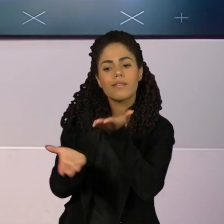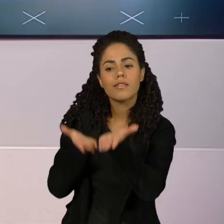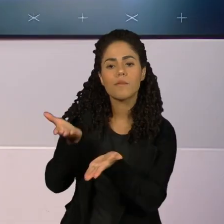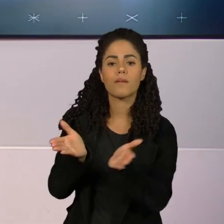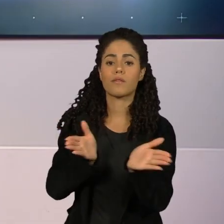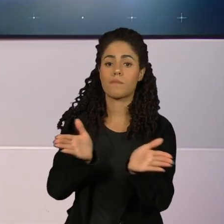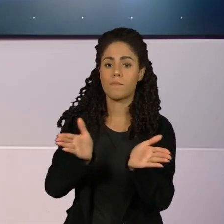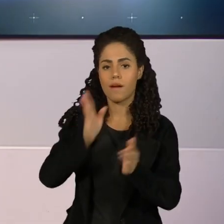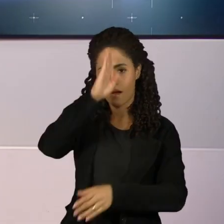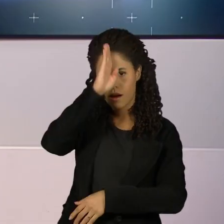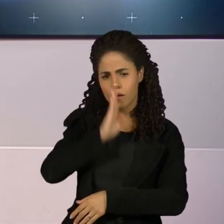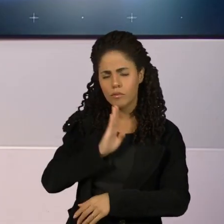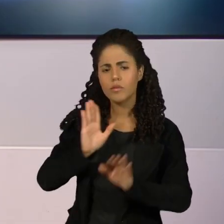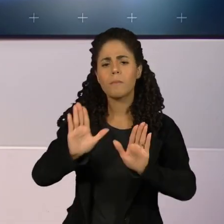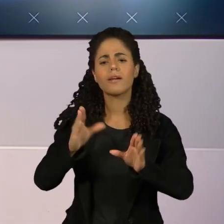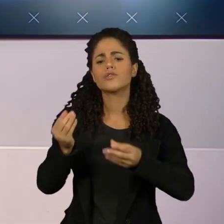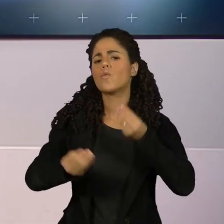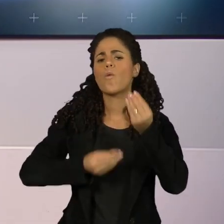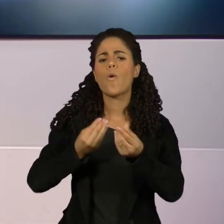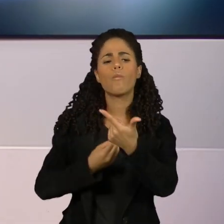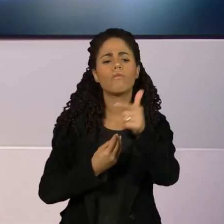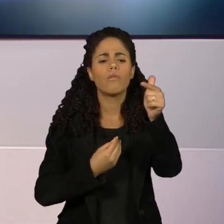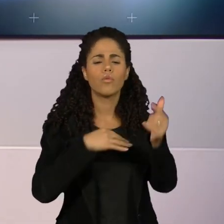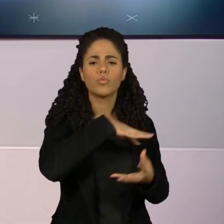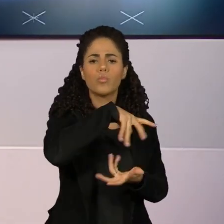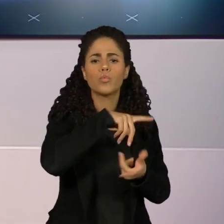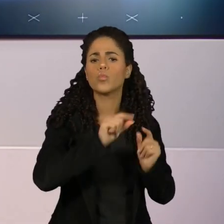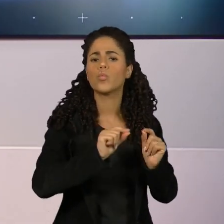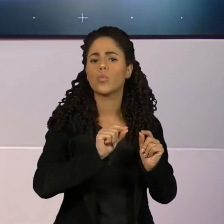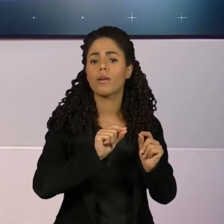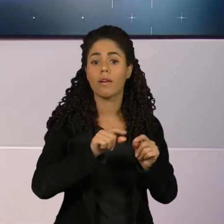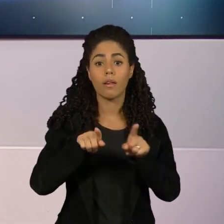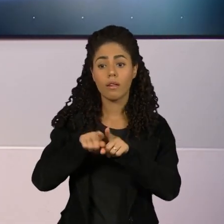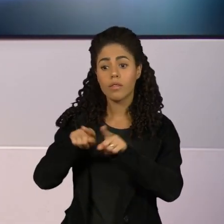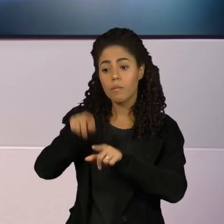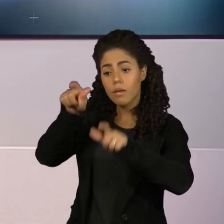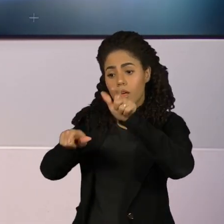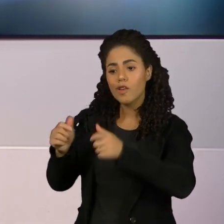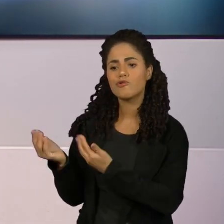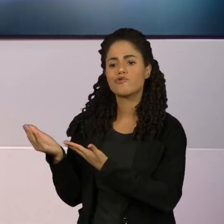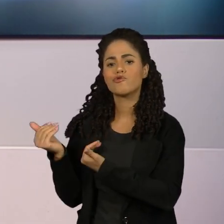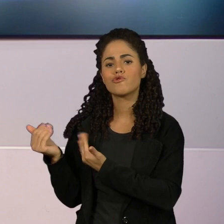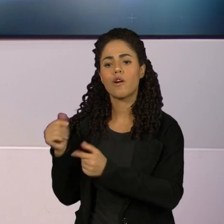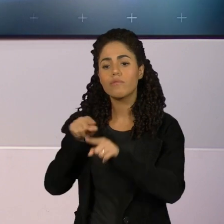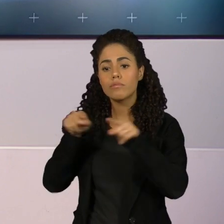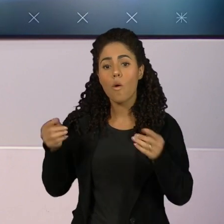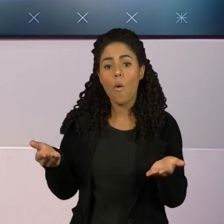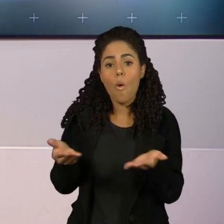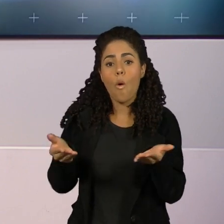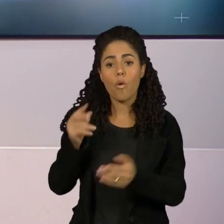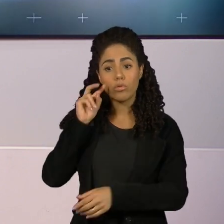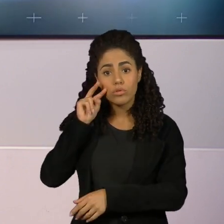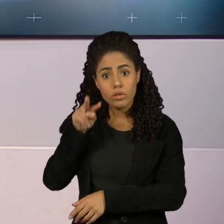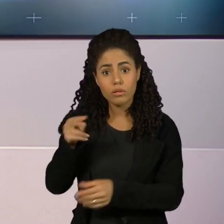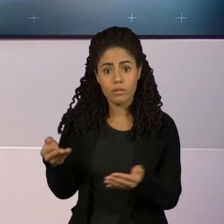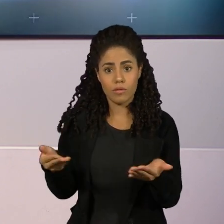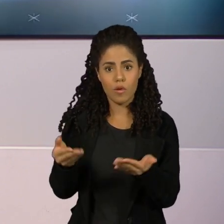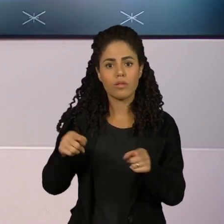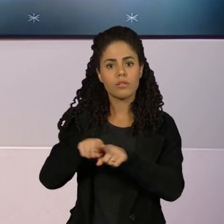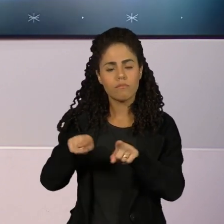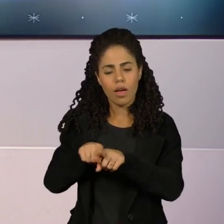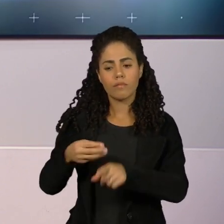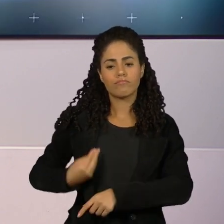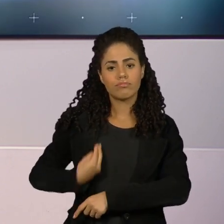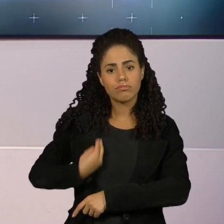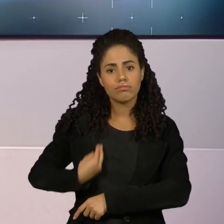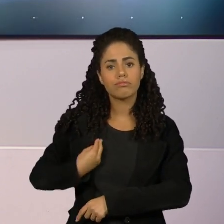gratuito no Brasil, mas o que acontece no restante do mundo? E os jovens, por não terem visto o que muitos de nós vimos, pessoas adoecendo